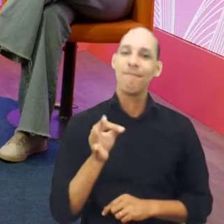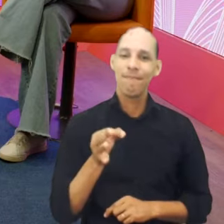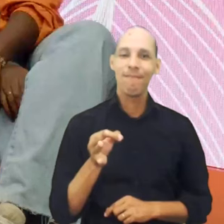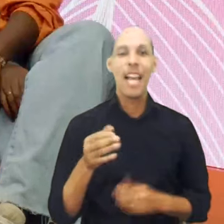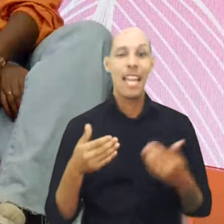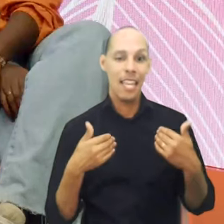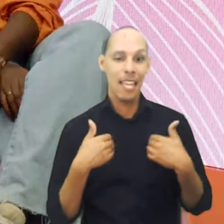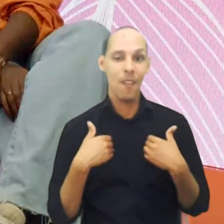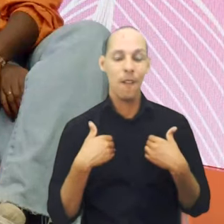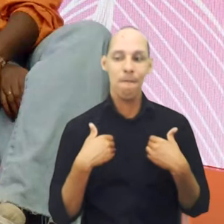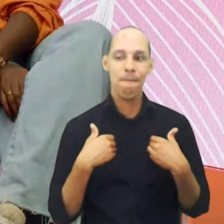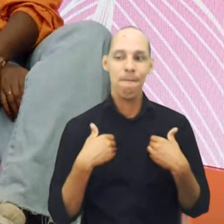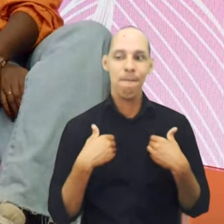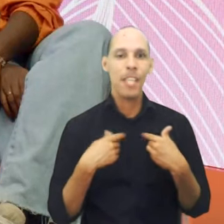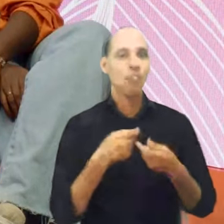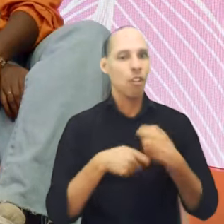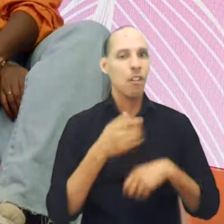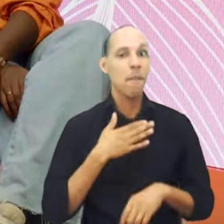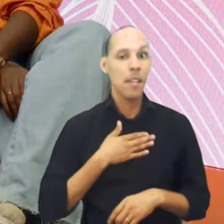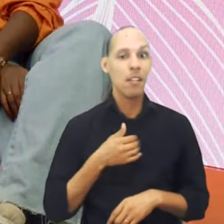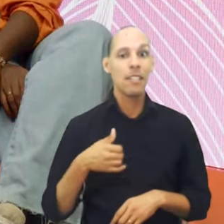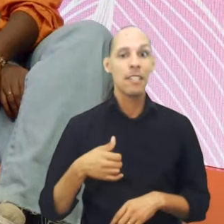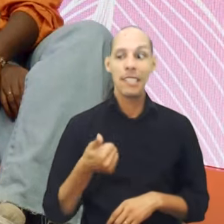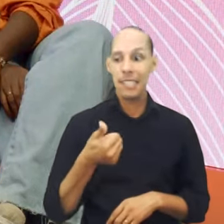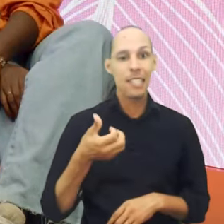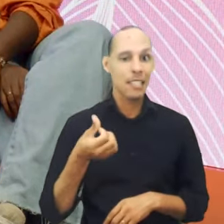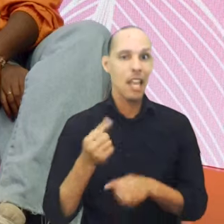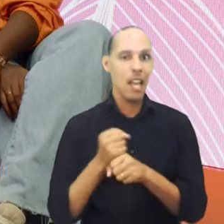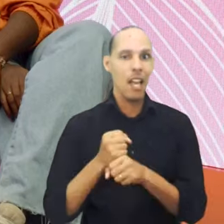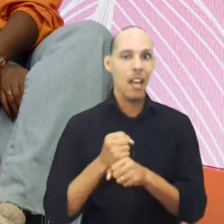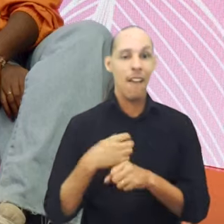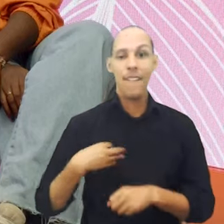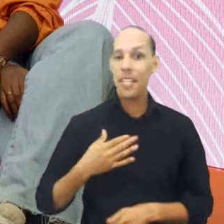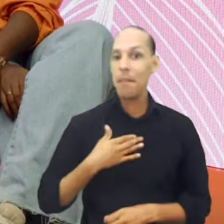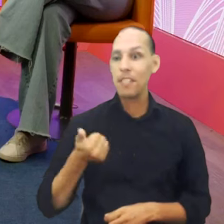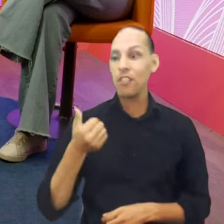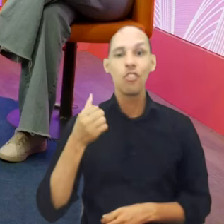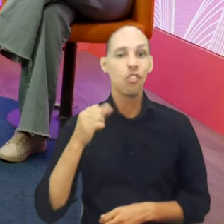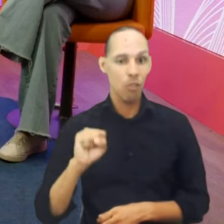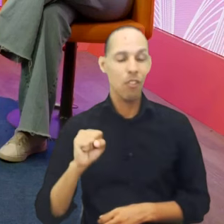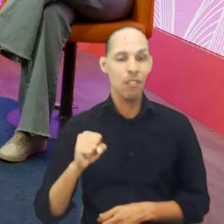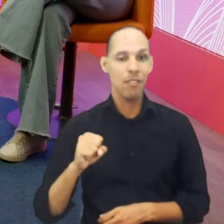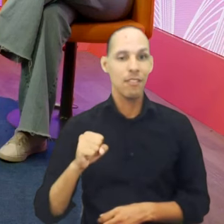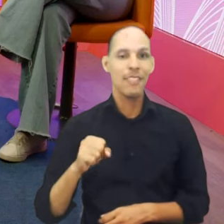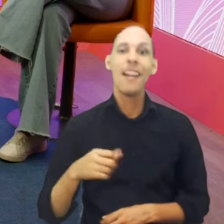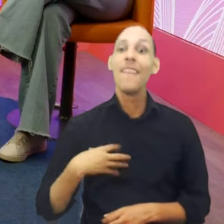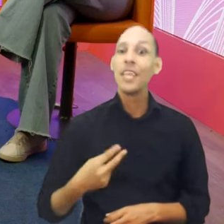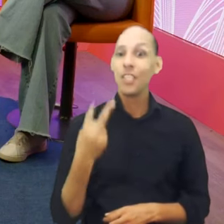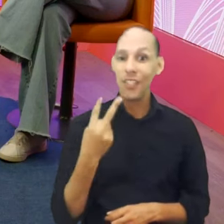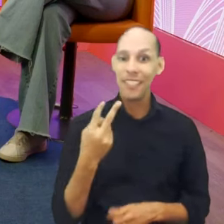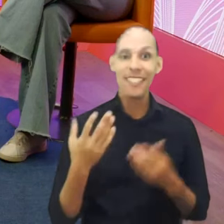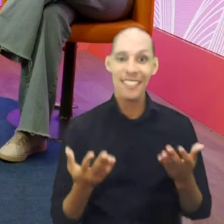Eu tenho, o meu negócio tem 16 anos, a Clara tem 18. Nossa, então ela tinha... É, então ela era... tem dois filhos. Dois. A